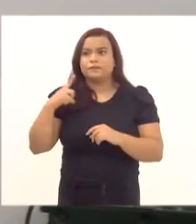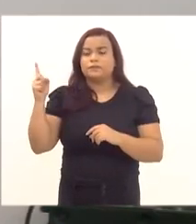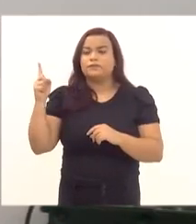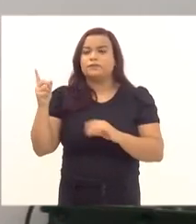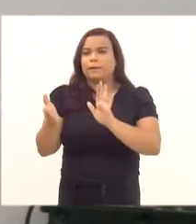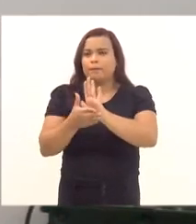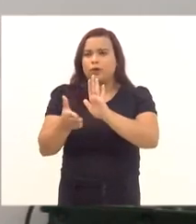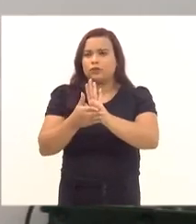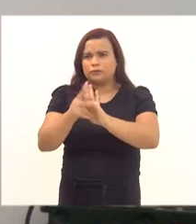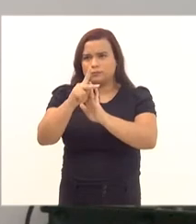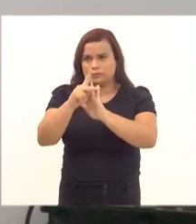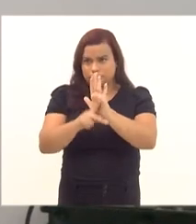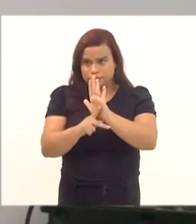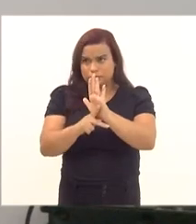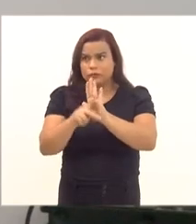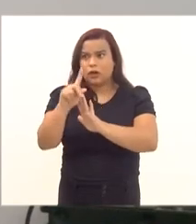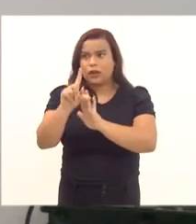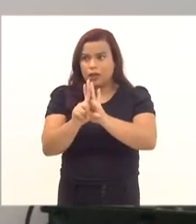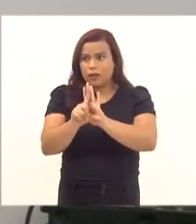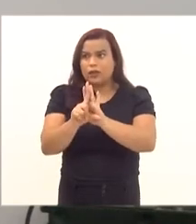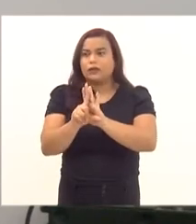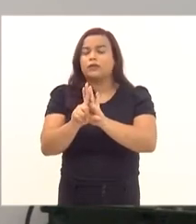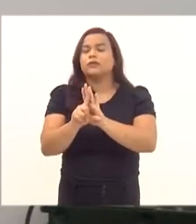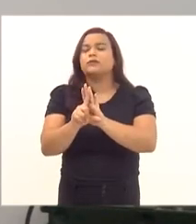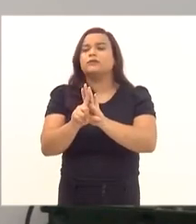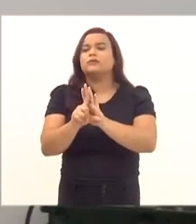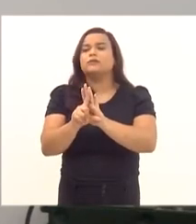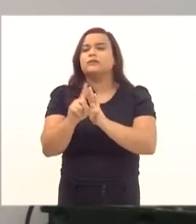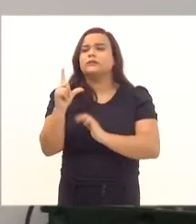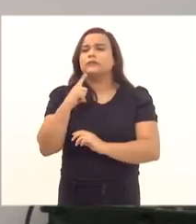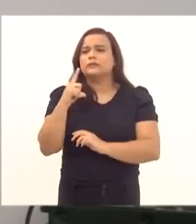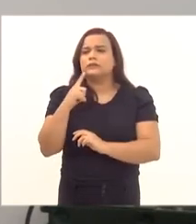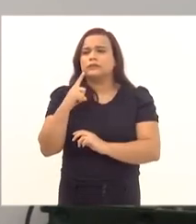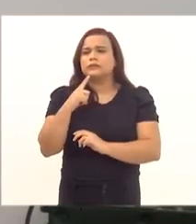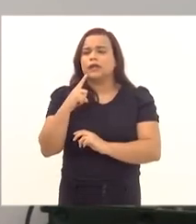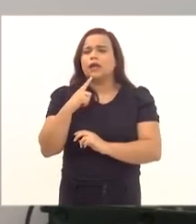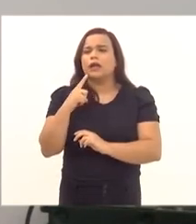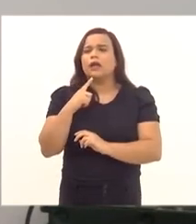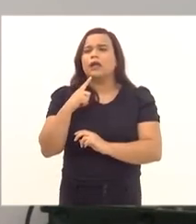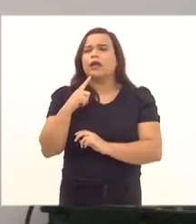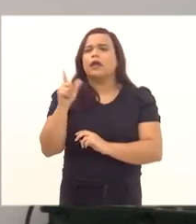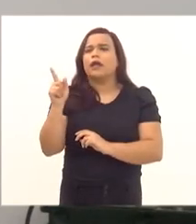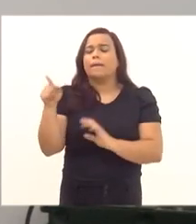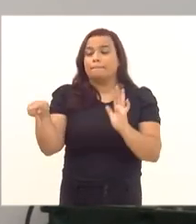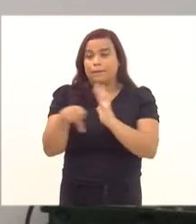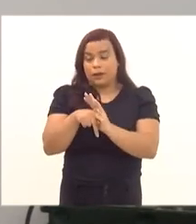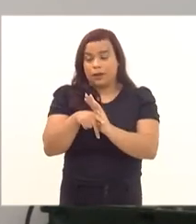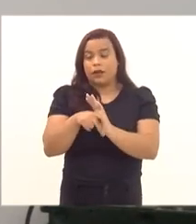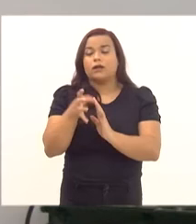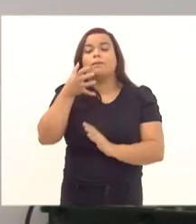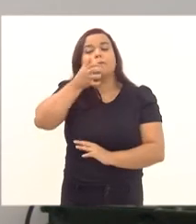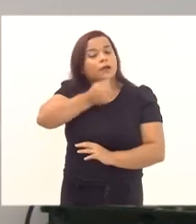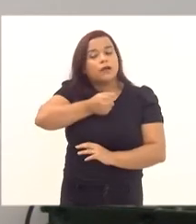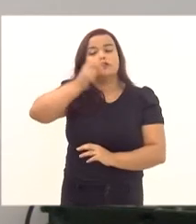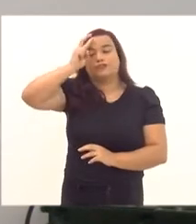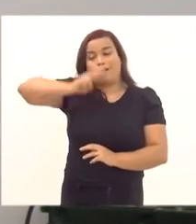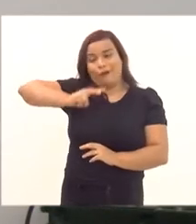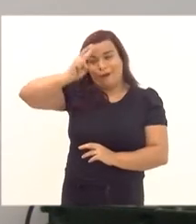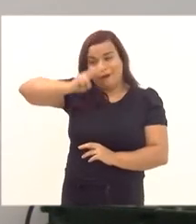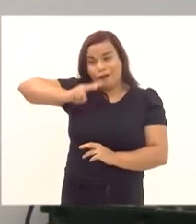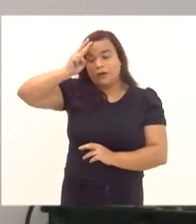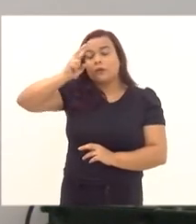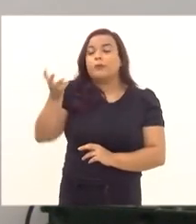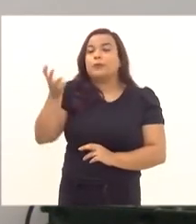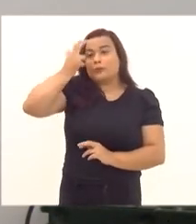de repente consideração como patrimônio histórico e cultural imaterial do município do Rio de Janeiro o projeto de lei